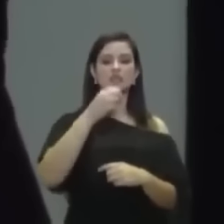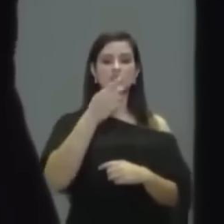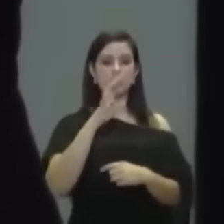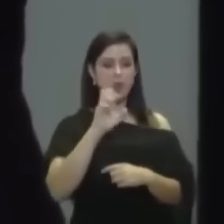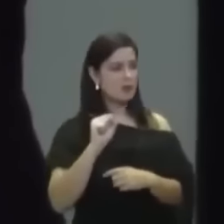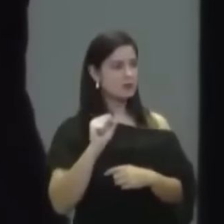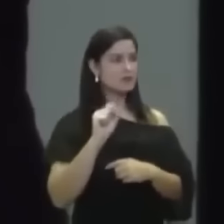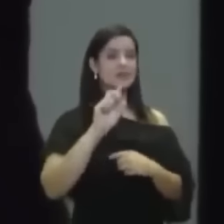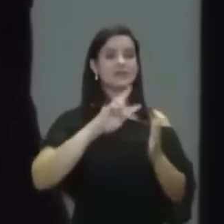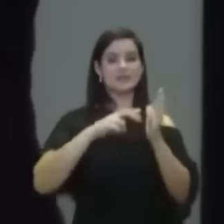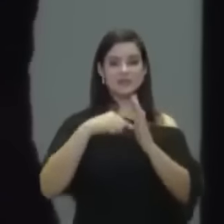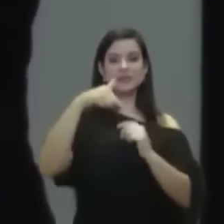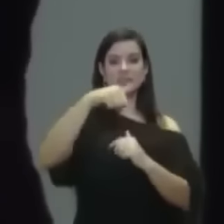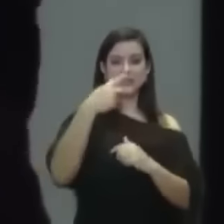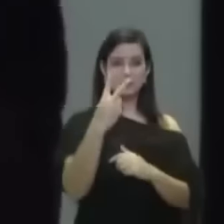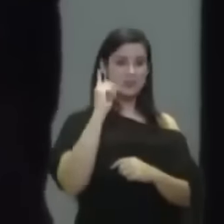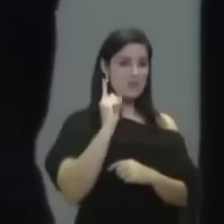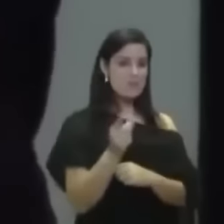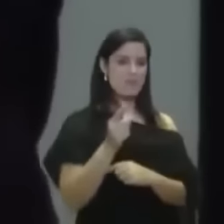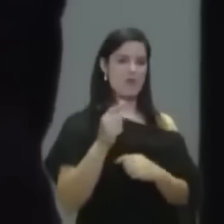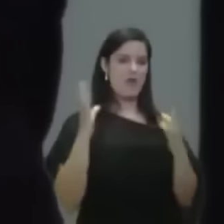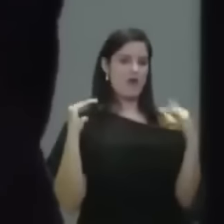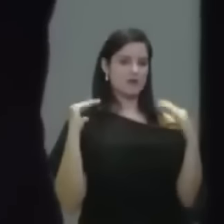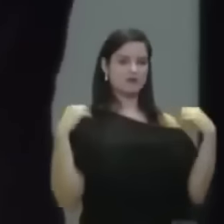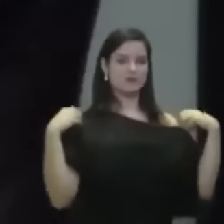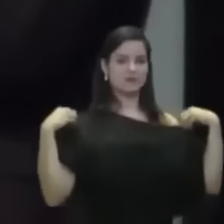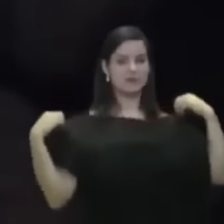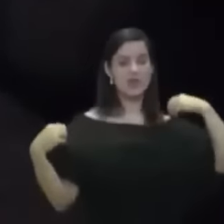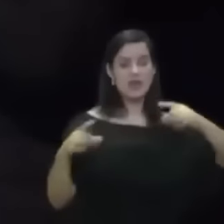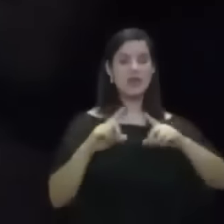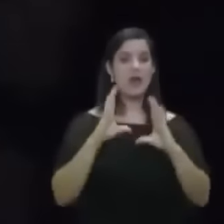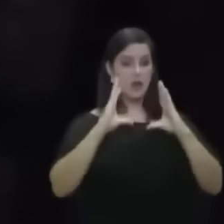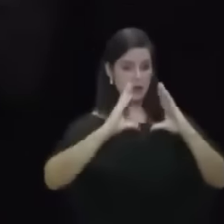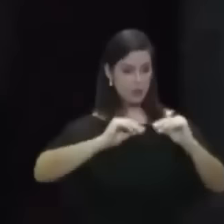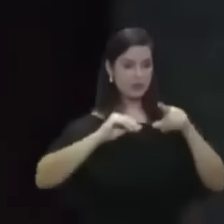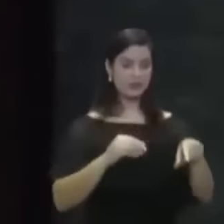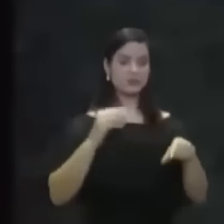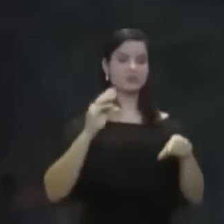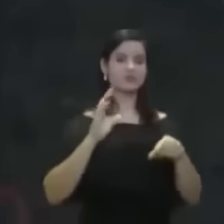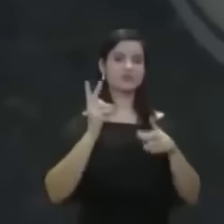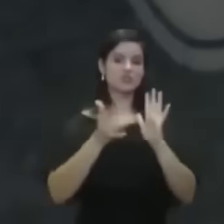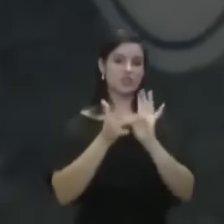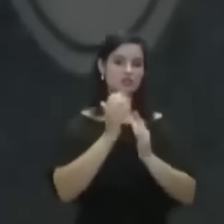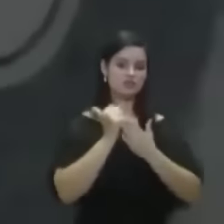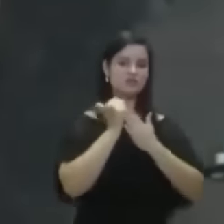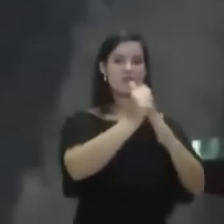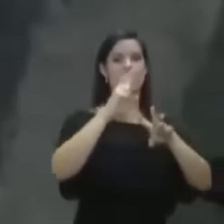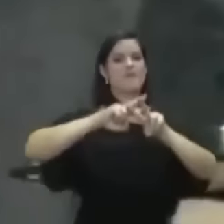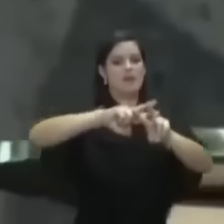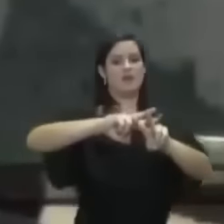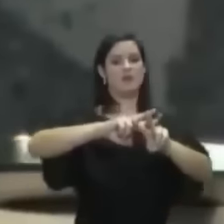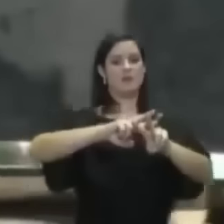anjos. Naquela noite Jesus foi preso, não porque sucumbiu ao poder de Roma, não porque foi uma